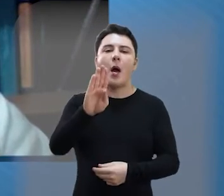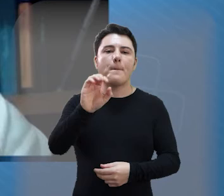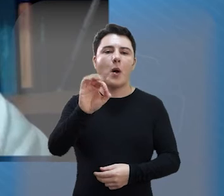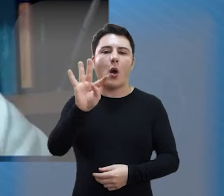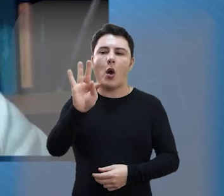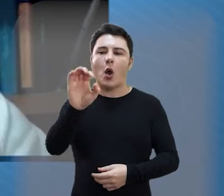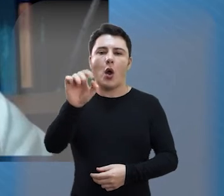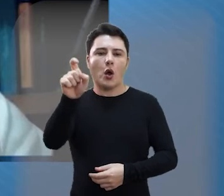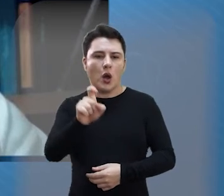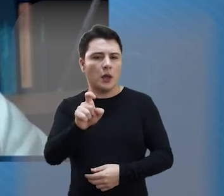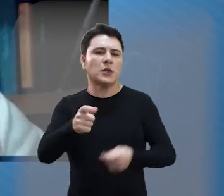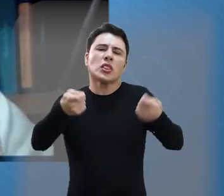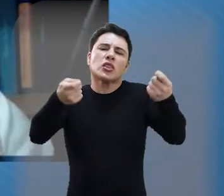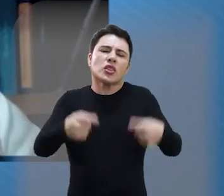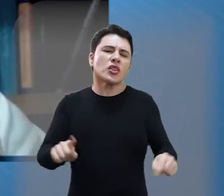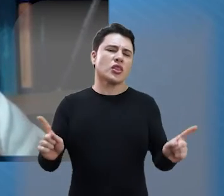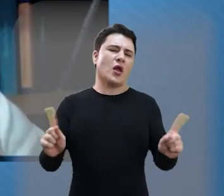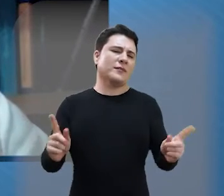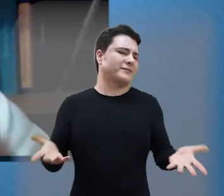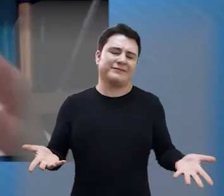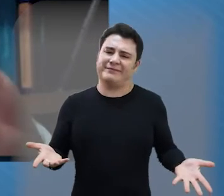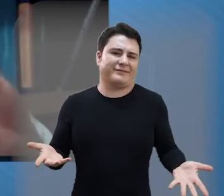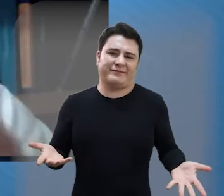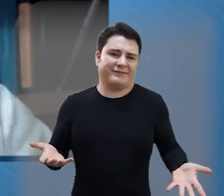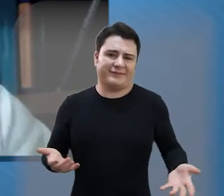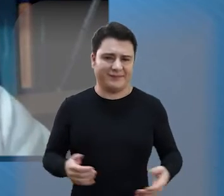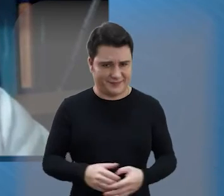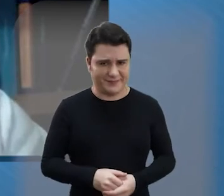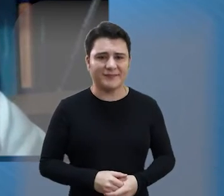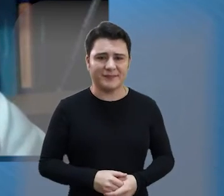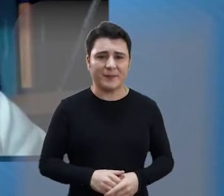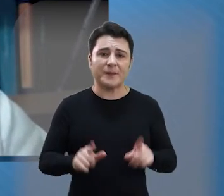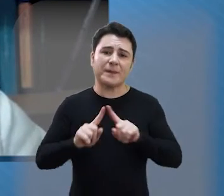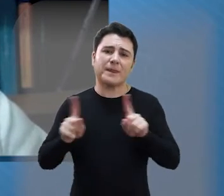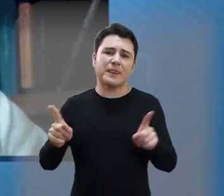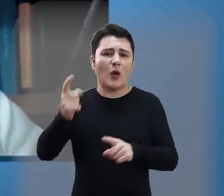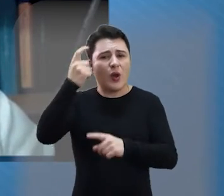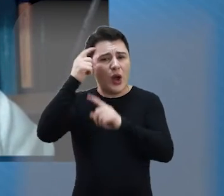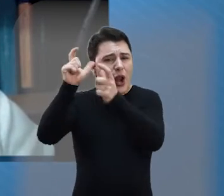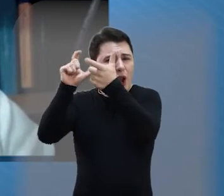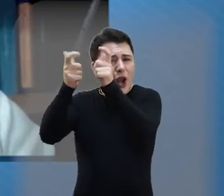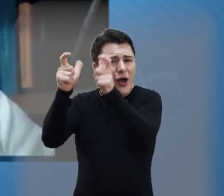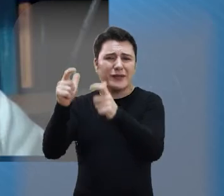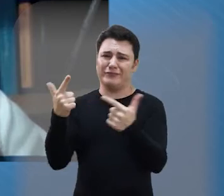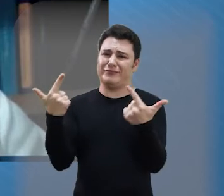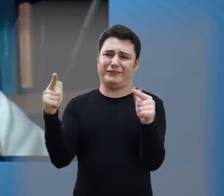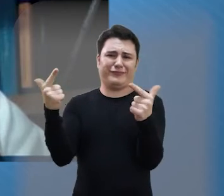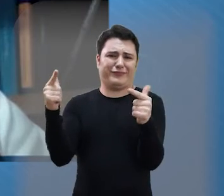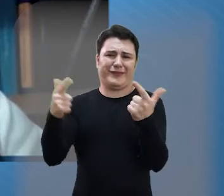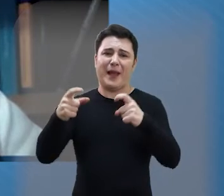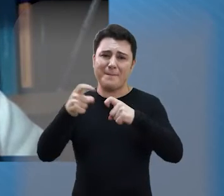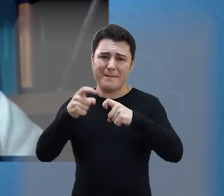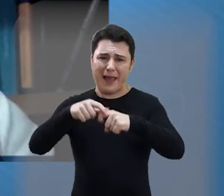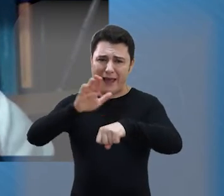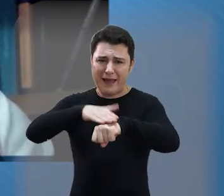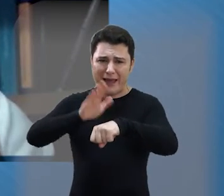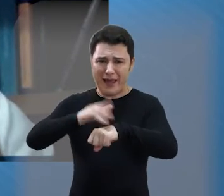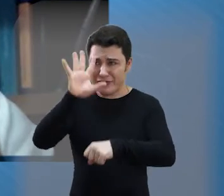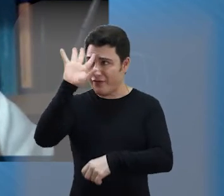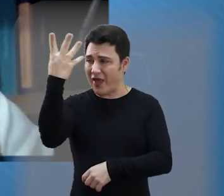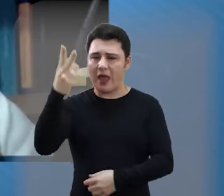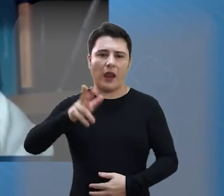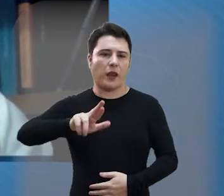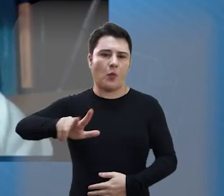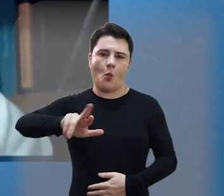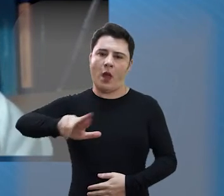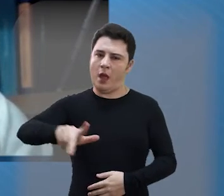dizer em nenhuma mídia que uma menina de 18 anos precisa fazer botox. Quer dizer, isso não tem a menor